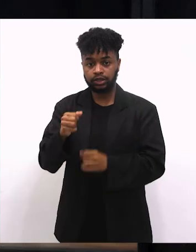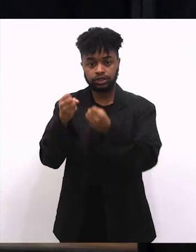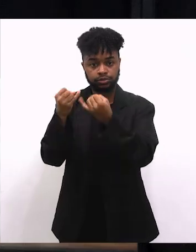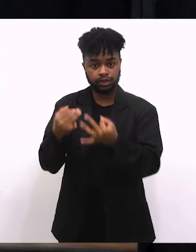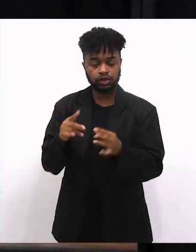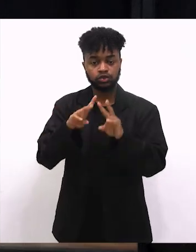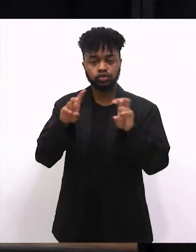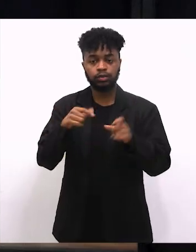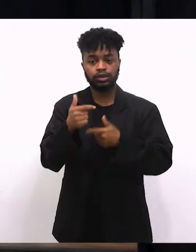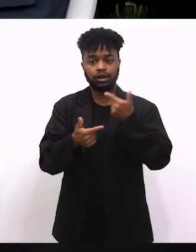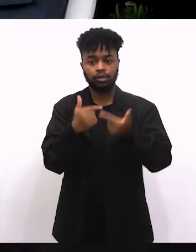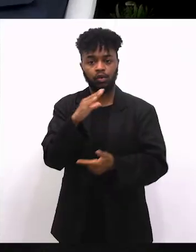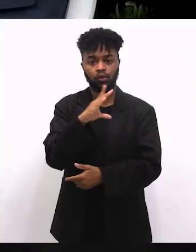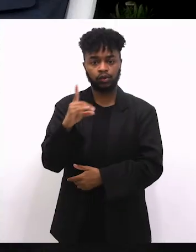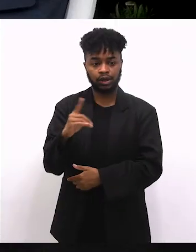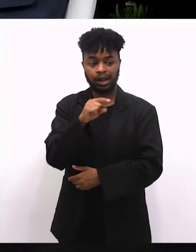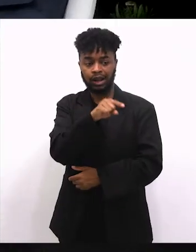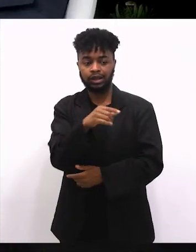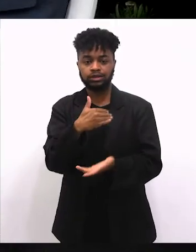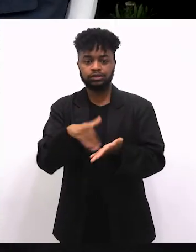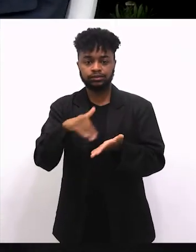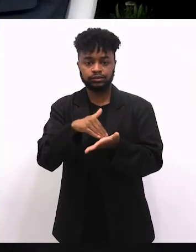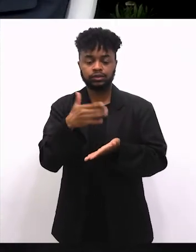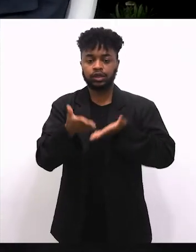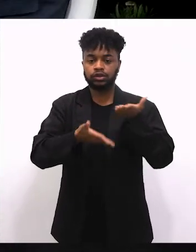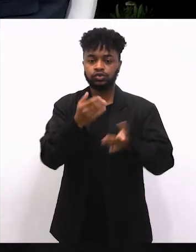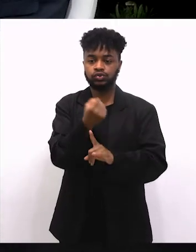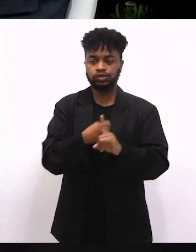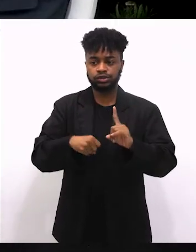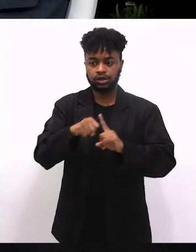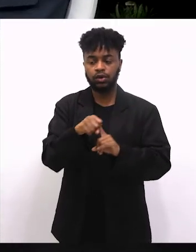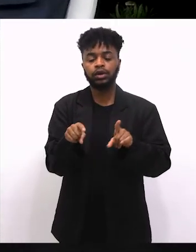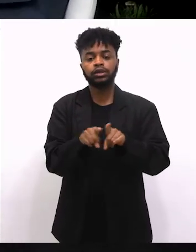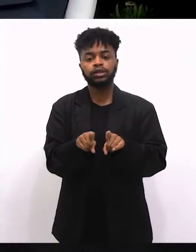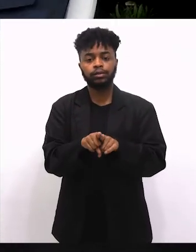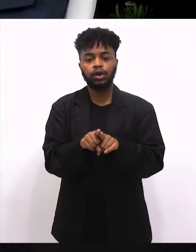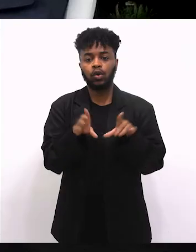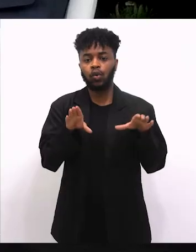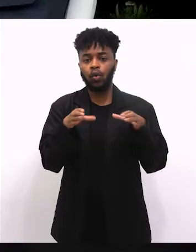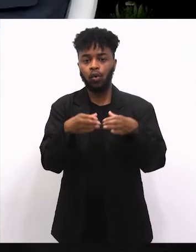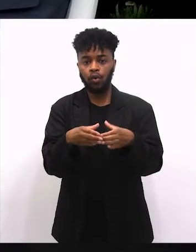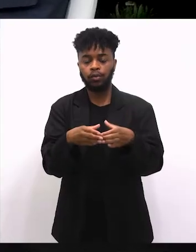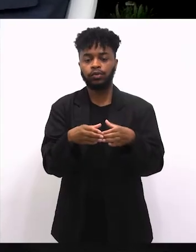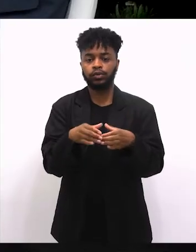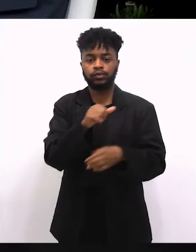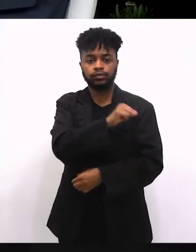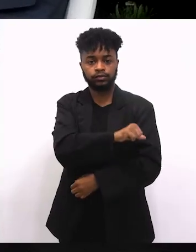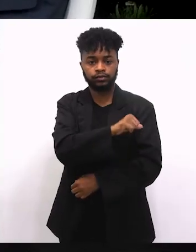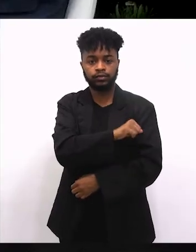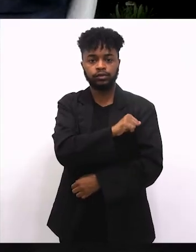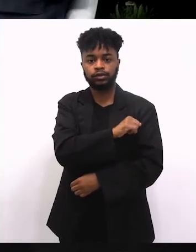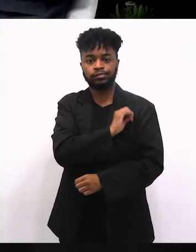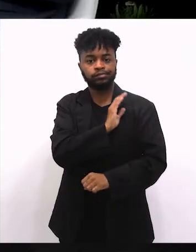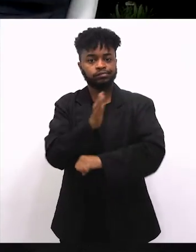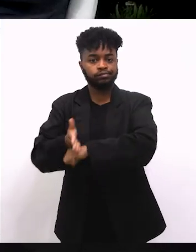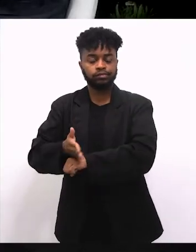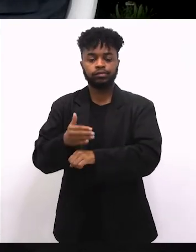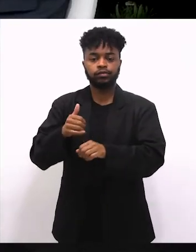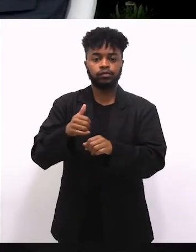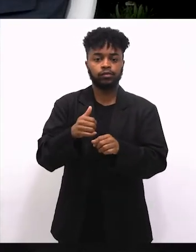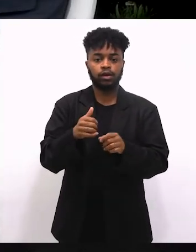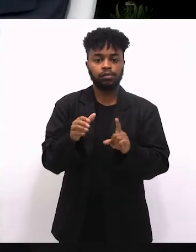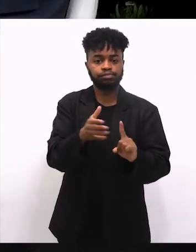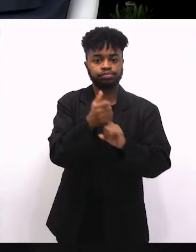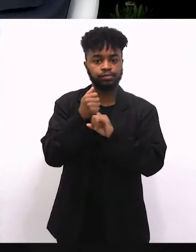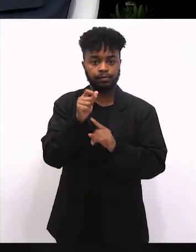sobre o trabalho, né, da coordenadoria lá na Secretaria de Assistência Social e também do comitê, né, no Rio de Janeiro de combate ao tráfico de